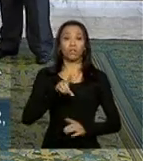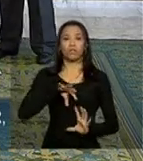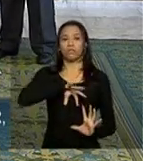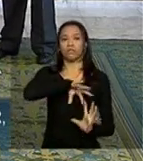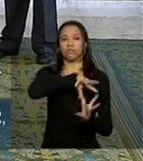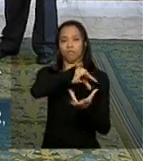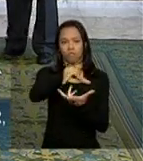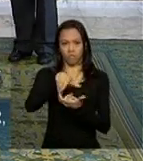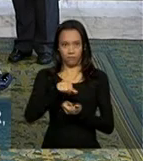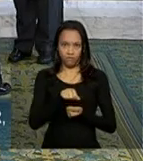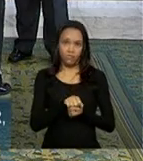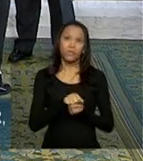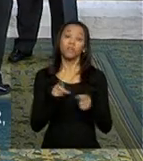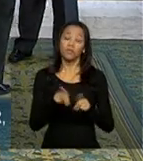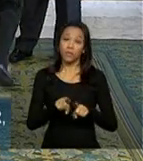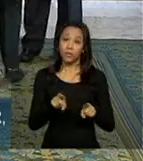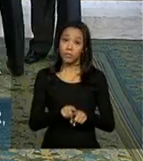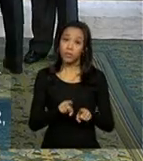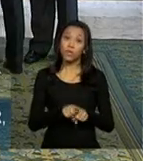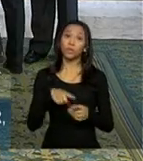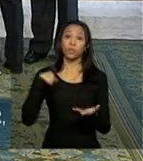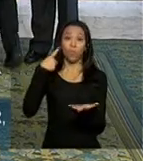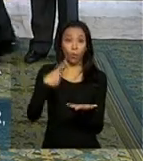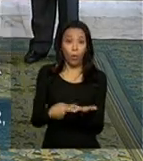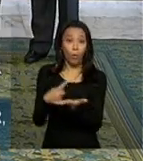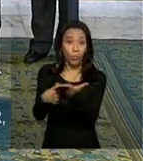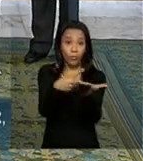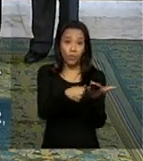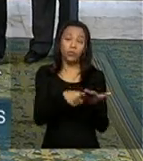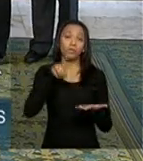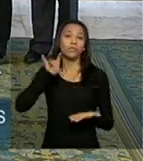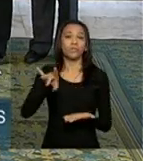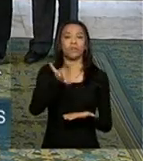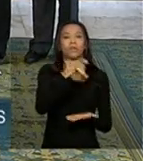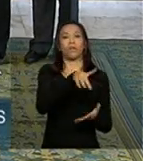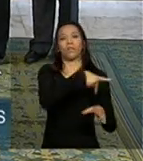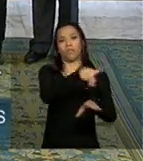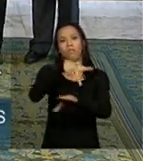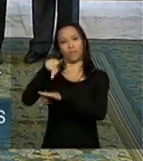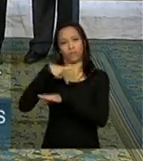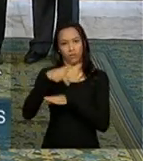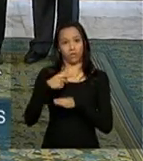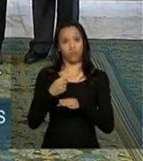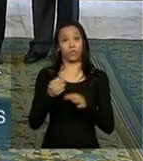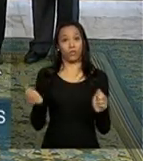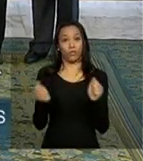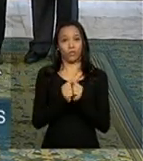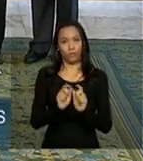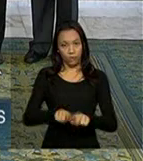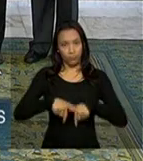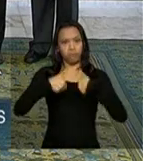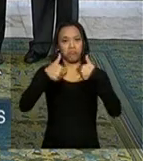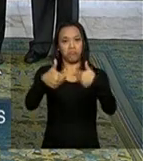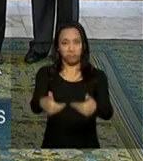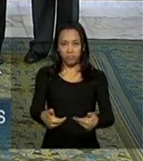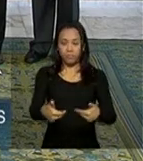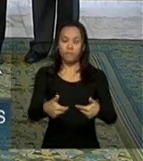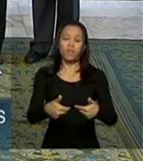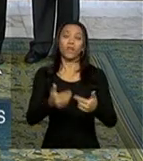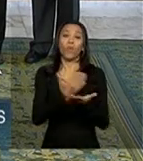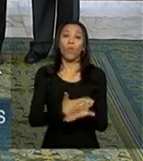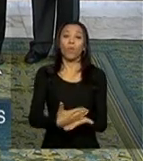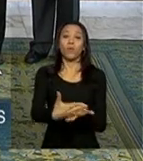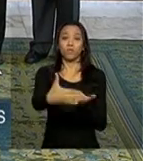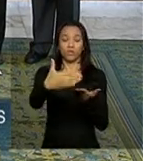aos direitos e aos deveres dos Estados na condução das suas relações. A Convenção entrou em vigor em abril